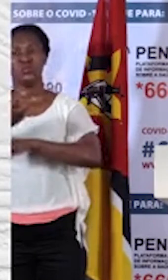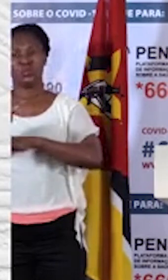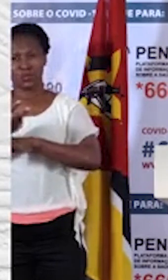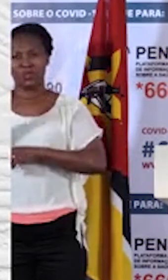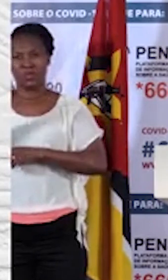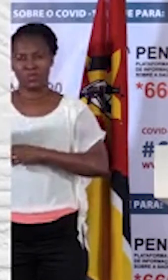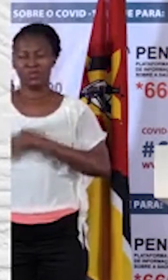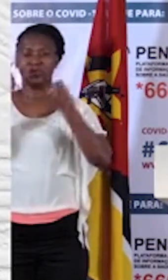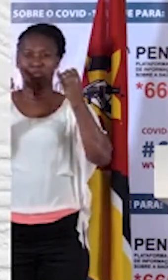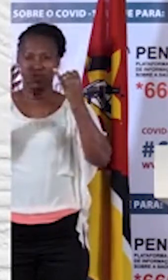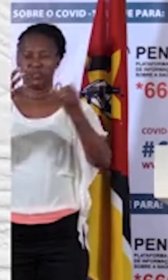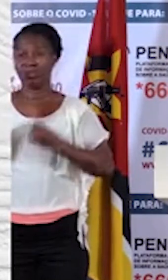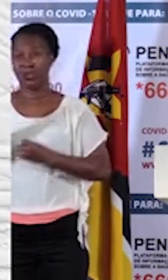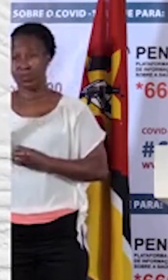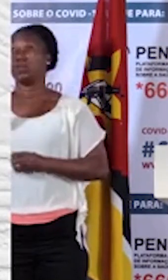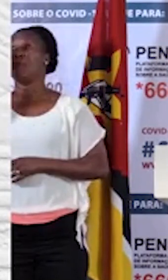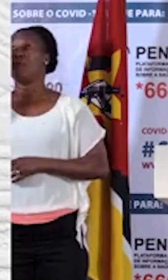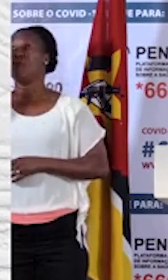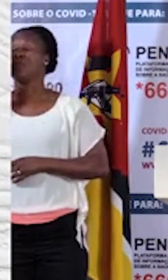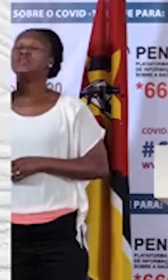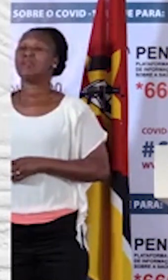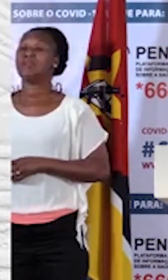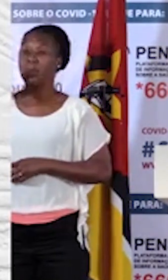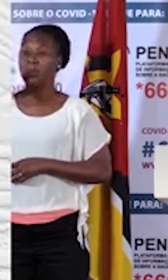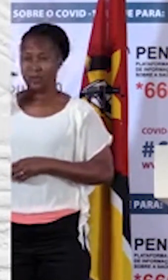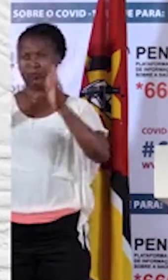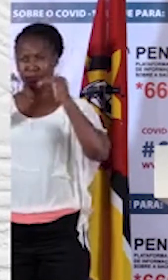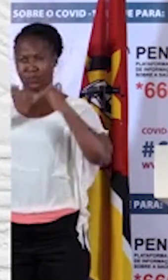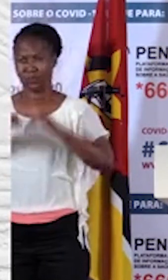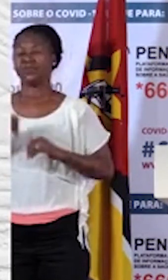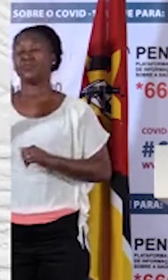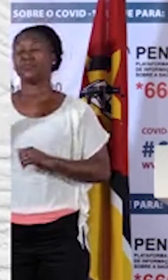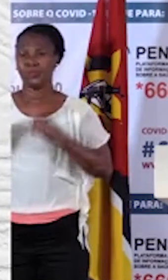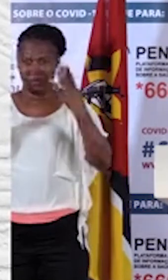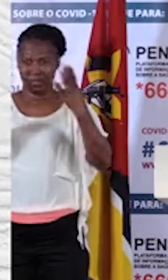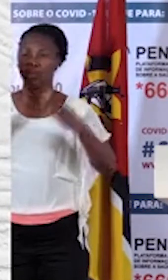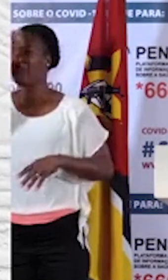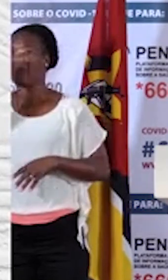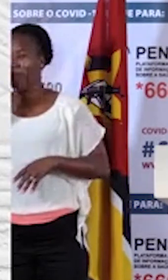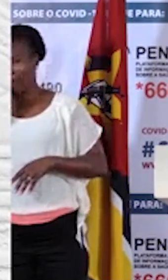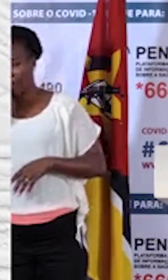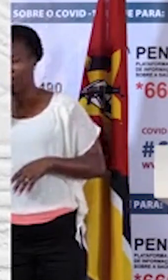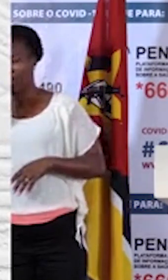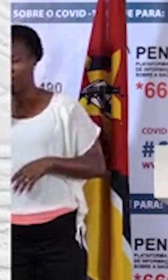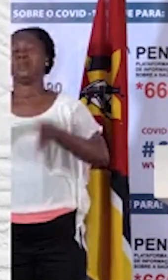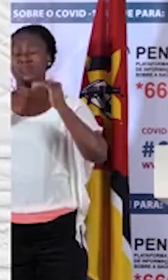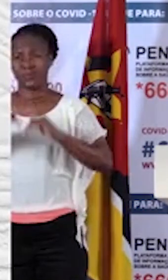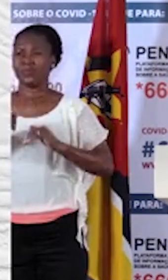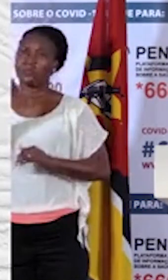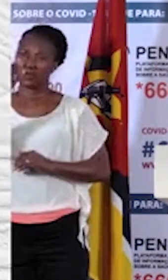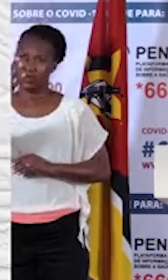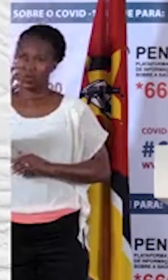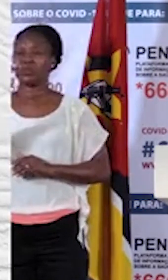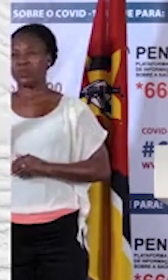são da província de Cabo Delgado, 19 são da província de Nampula, 42 são da província